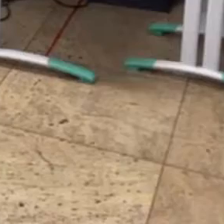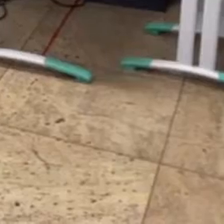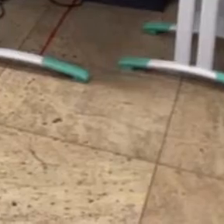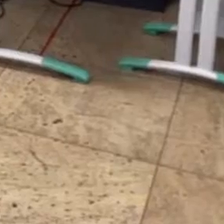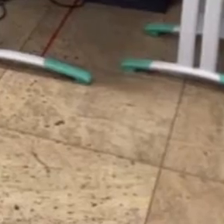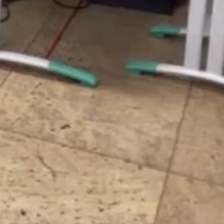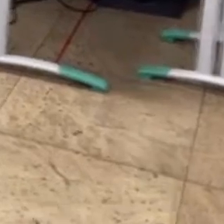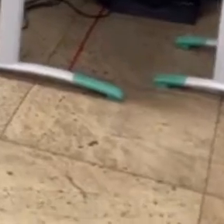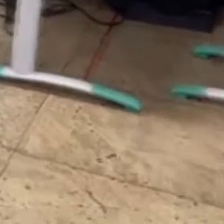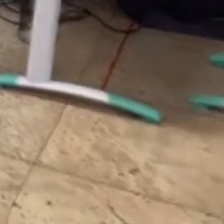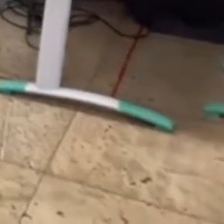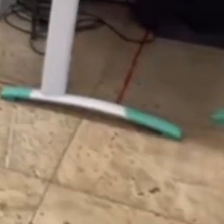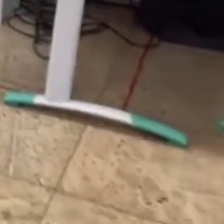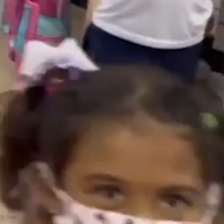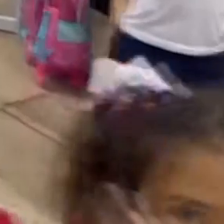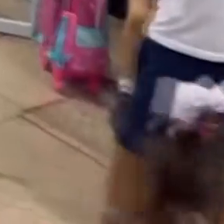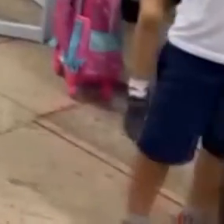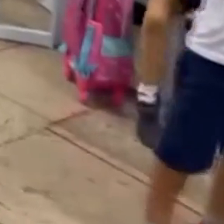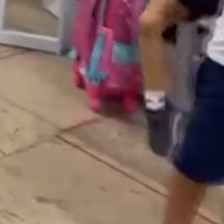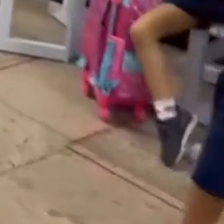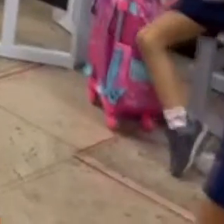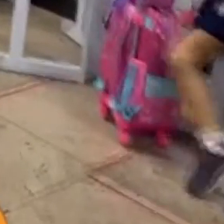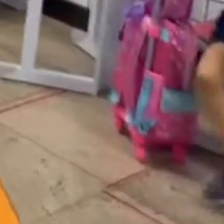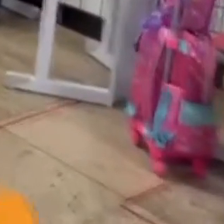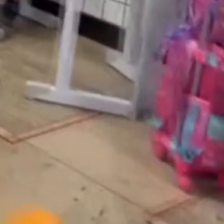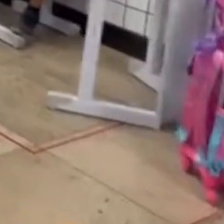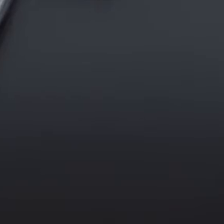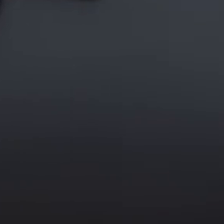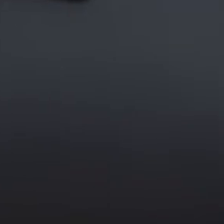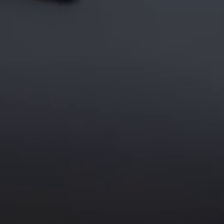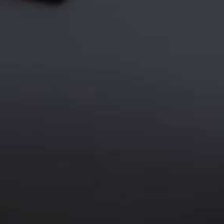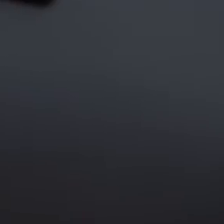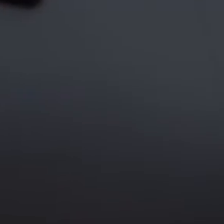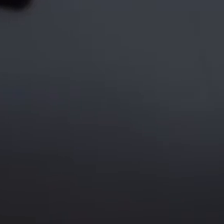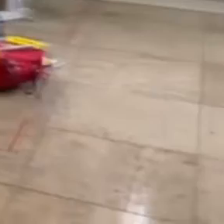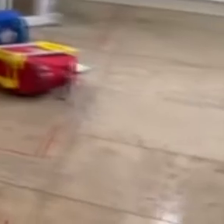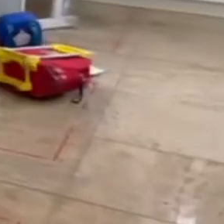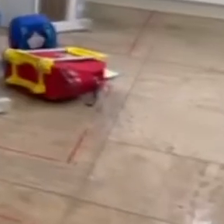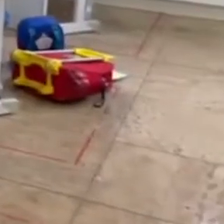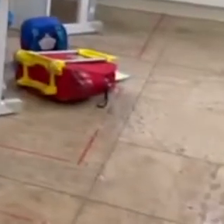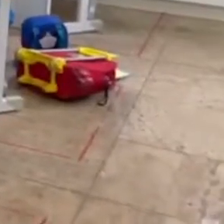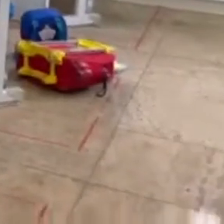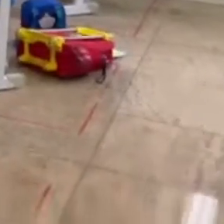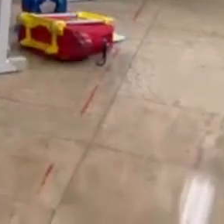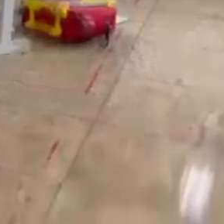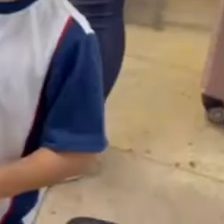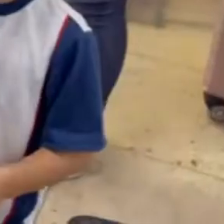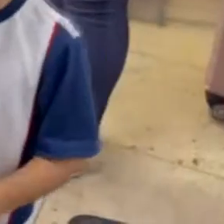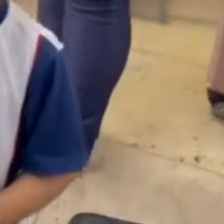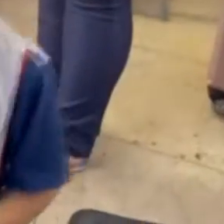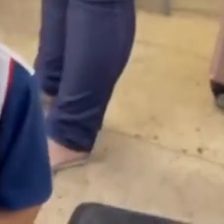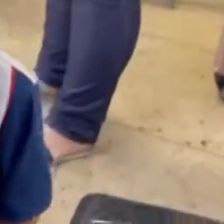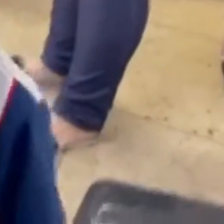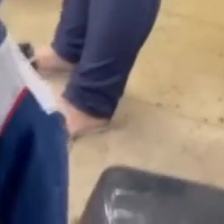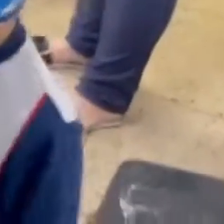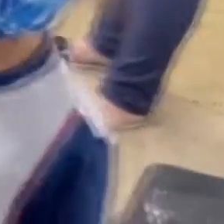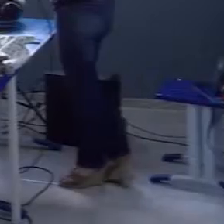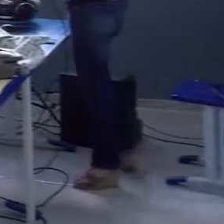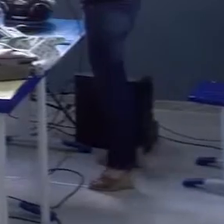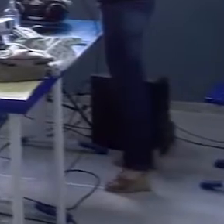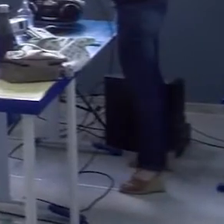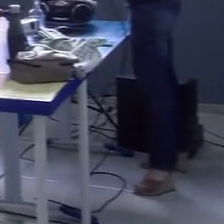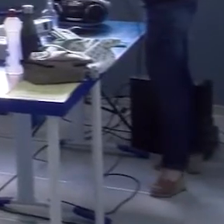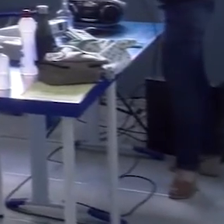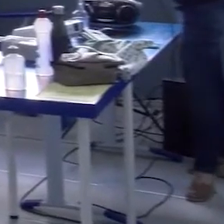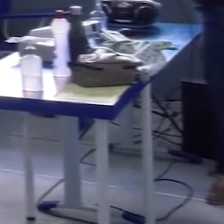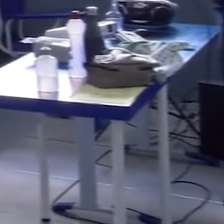onde ensinamos e prezamos não somente o presente da criança, mas também o seu futuro. Menino é menino, menina é menina.